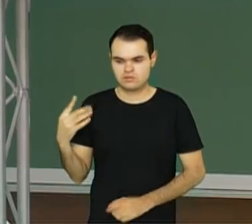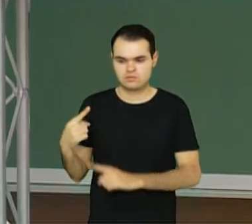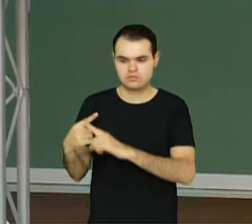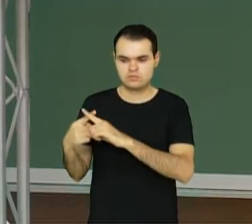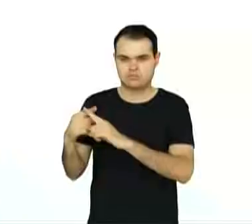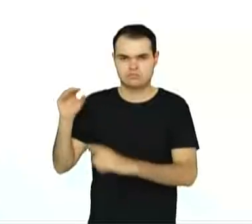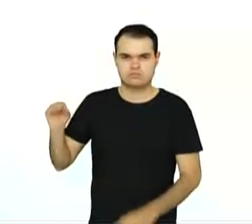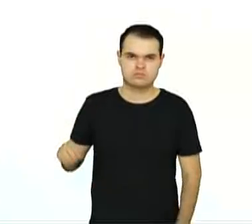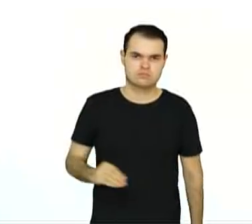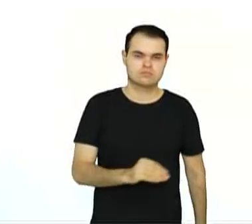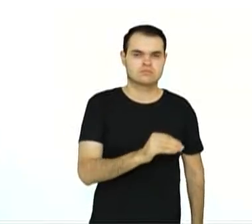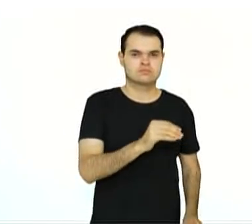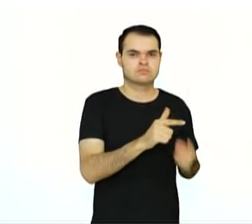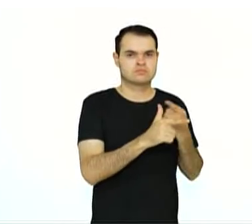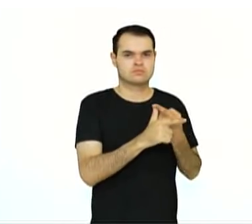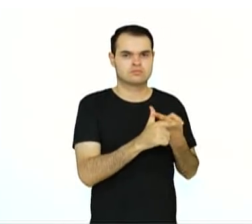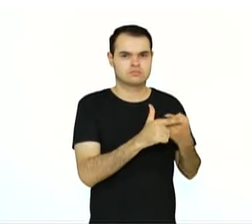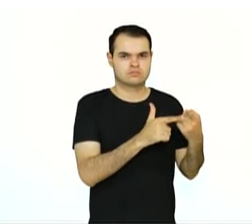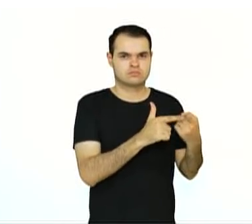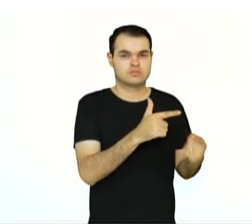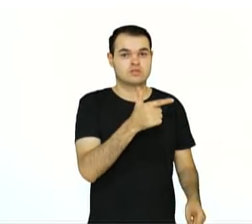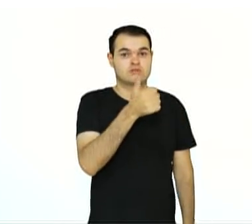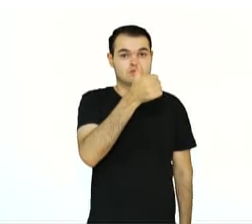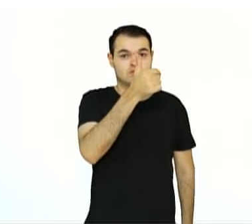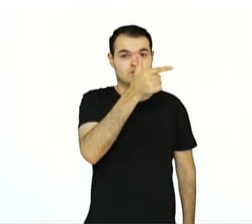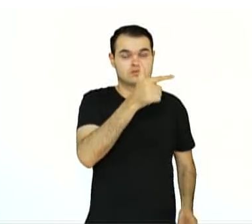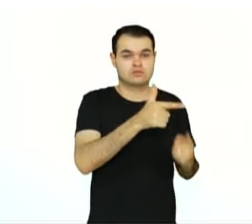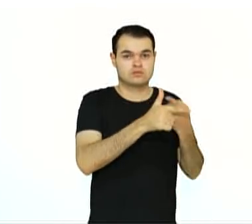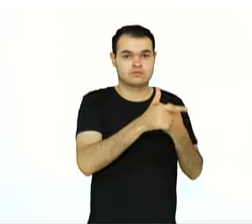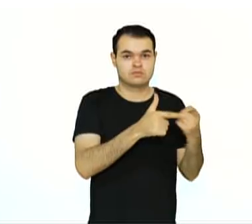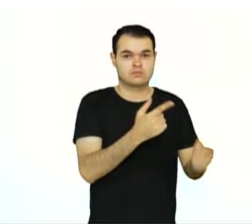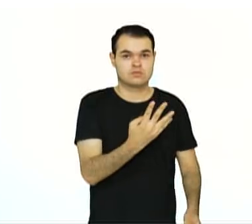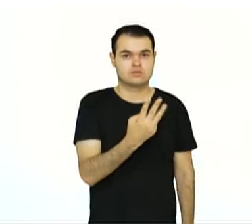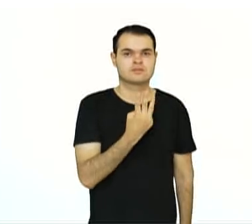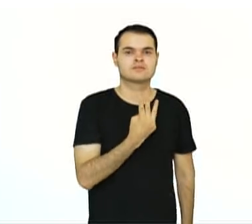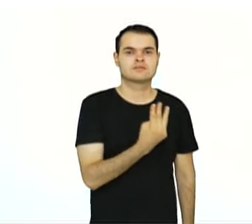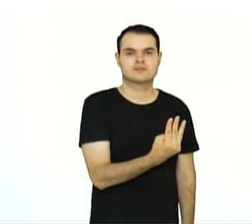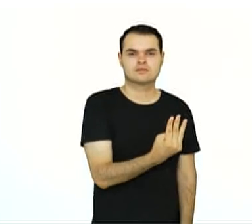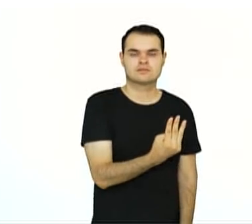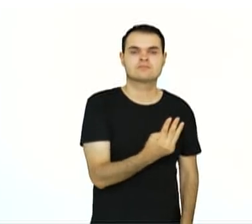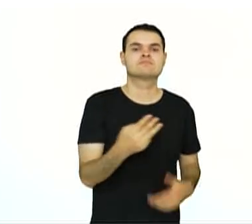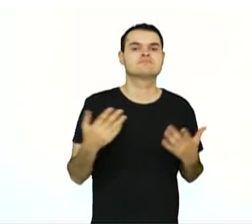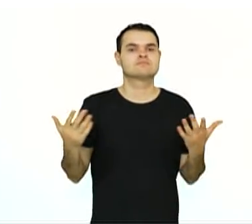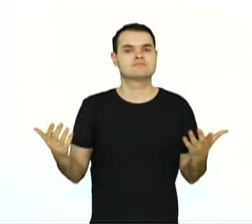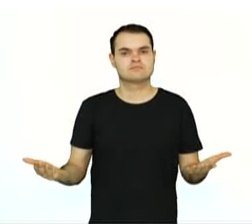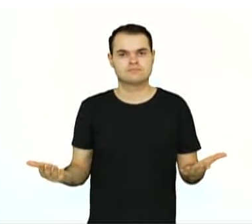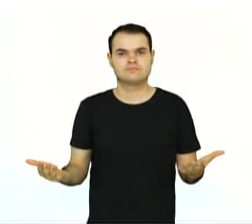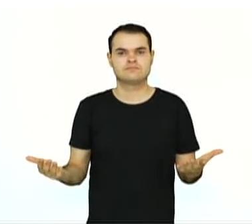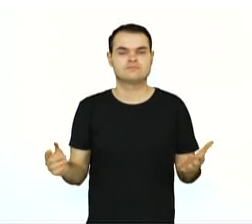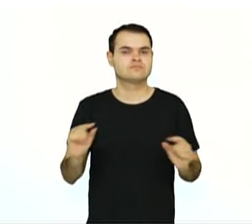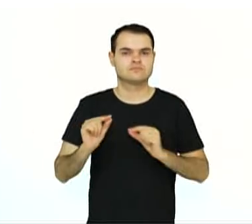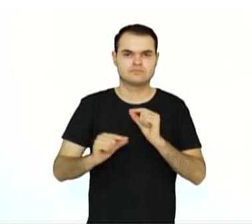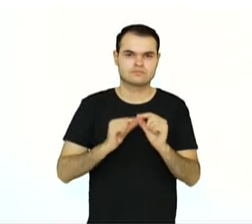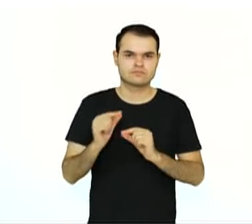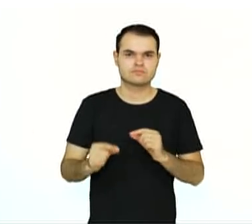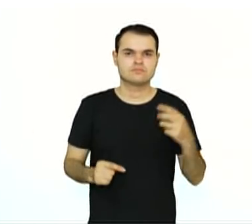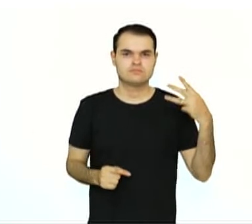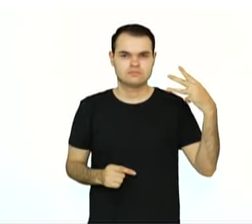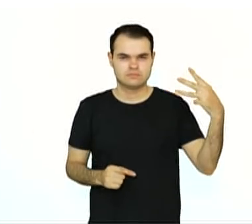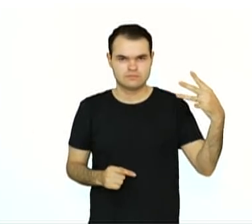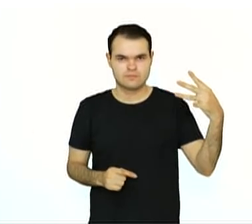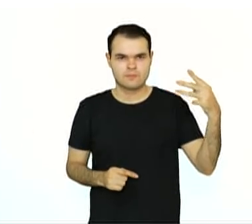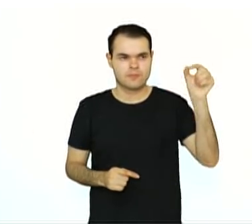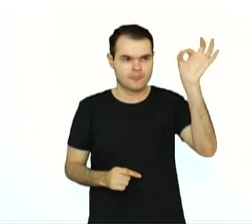lado? Dividindo. E 12 dividido por 4 é 3. Portanto, as dimensões seriam 3 metros, que seria